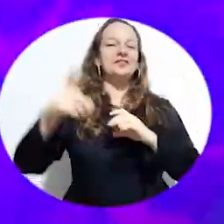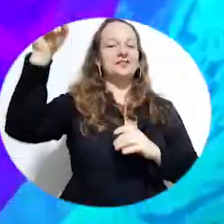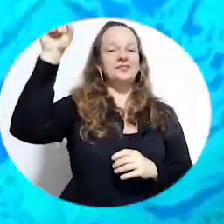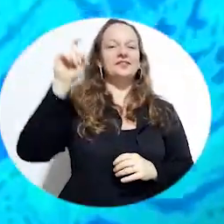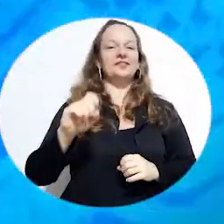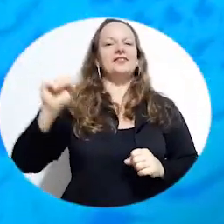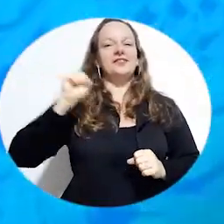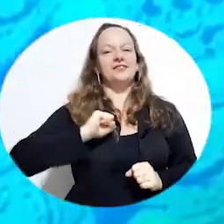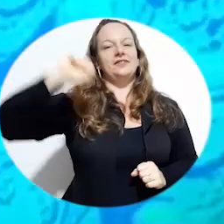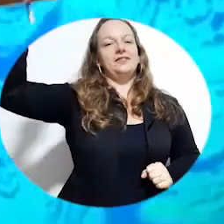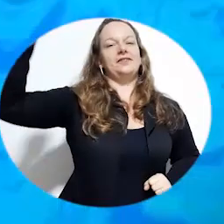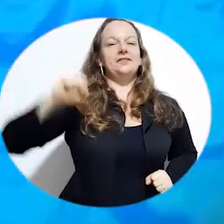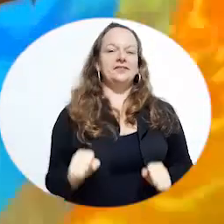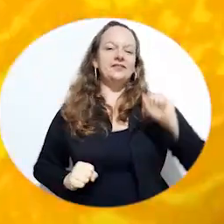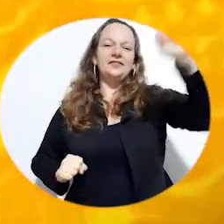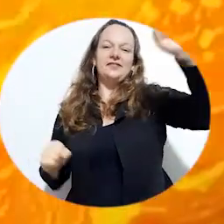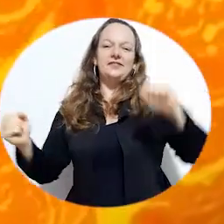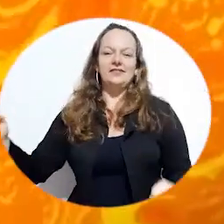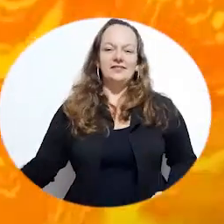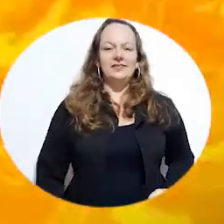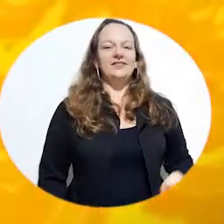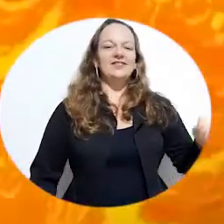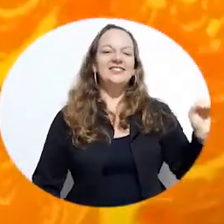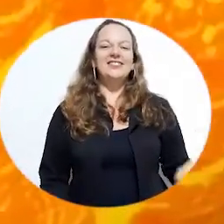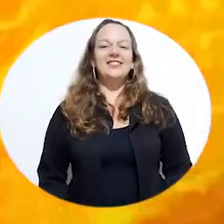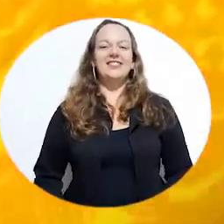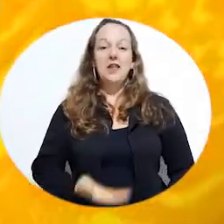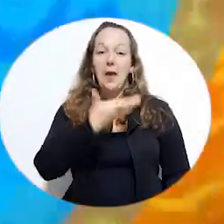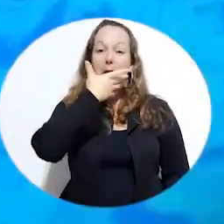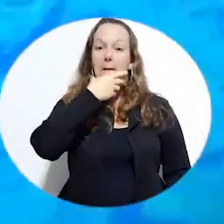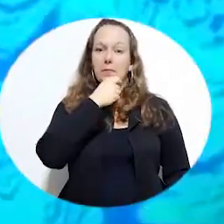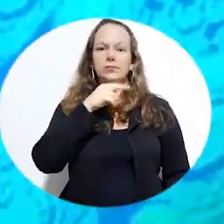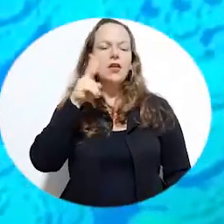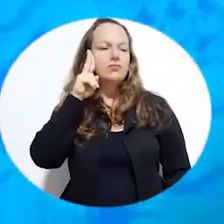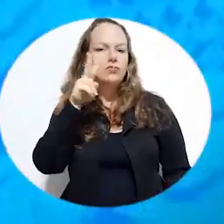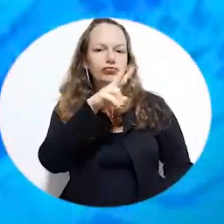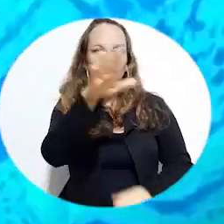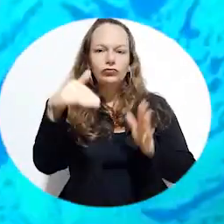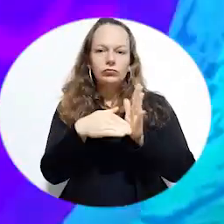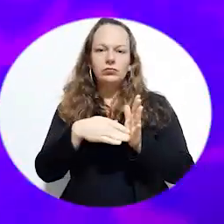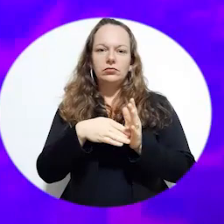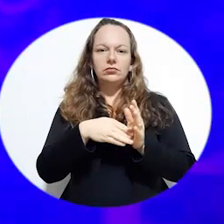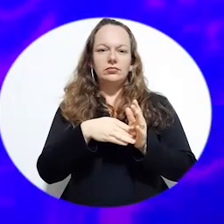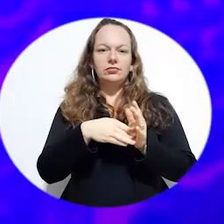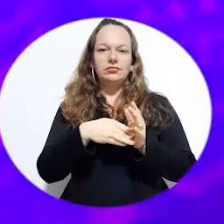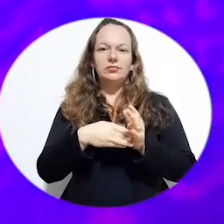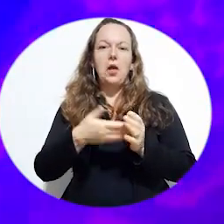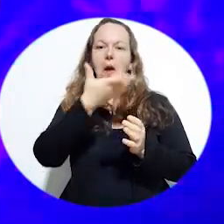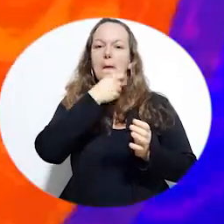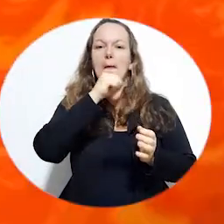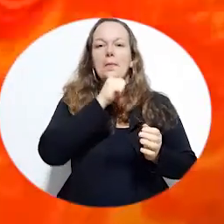Louvemos ao Senhor. Braço direito, braço esquerdo, perna direita, perna esquerda. Quero ver todo mundo mexendo. Um, dois, três.